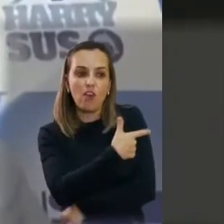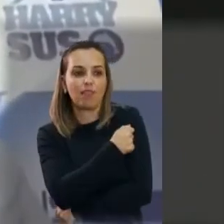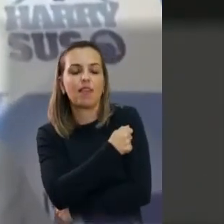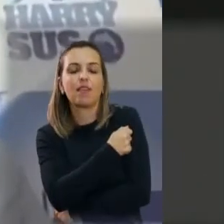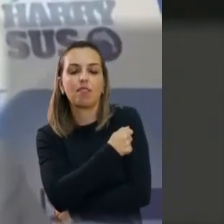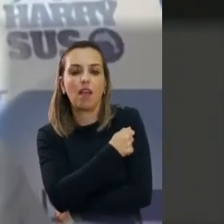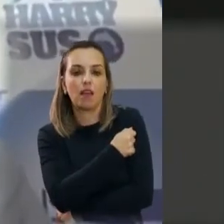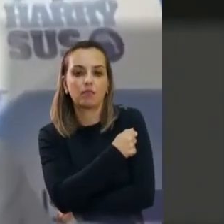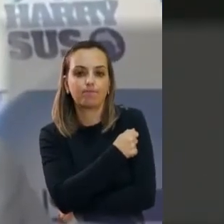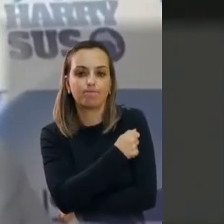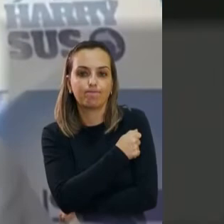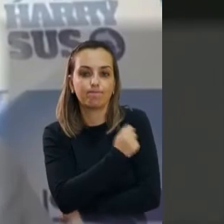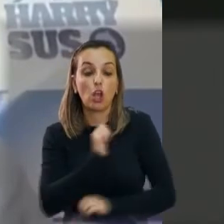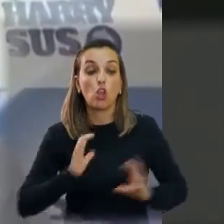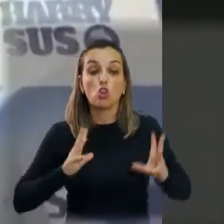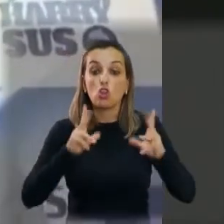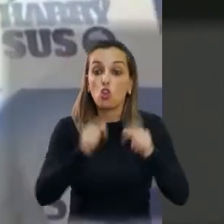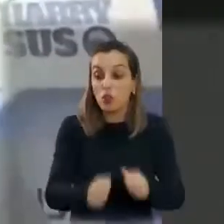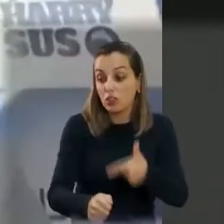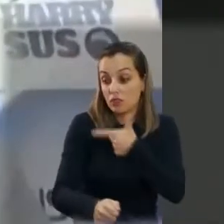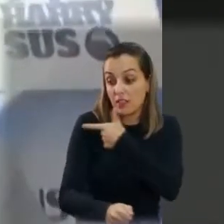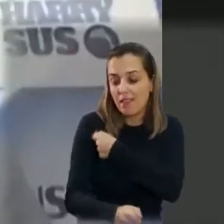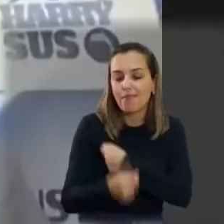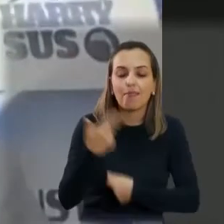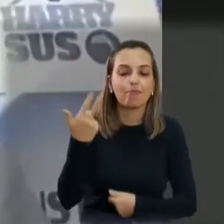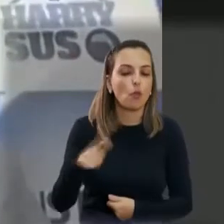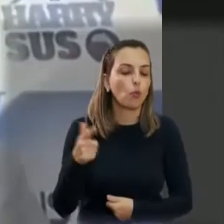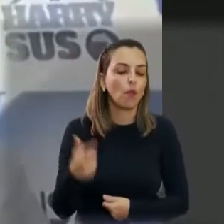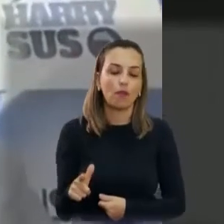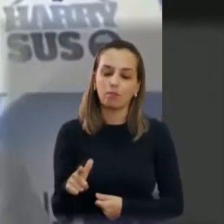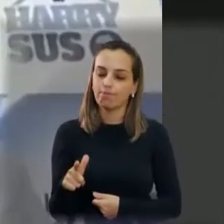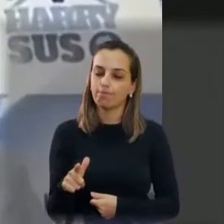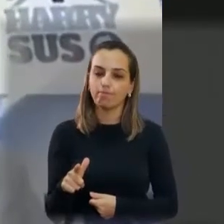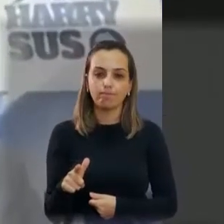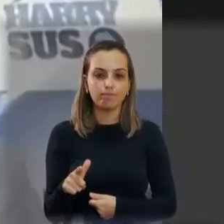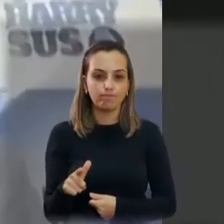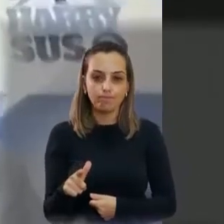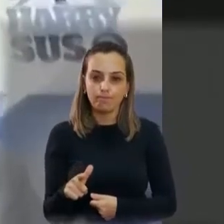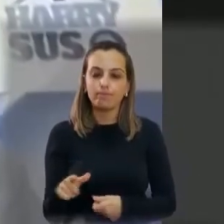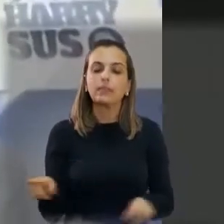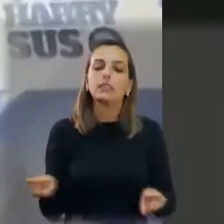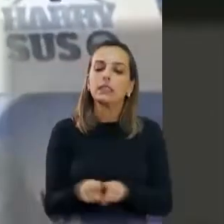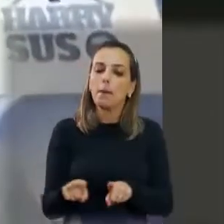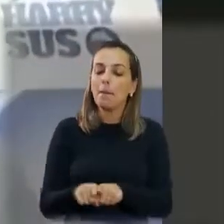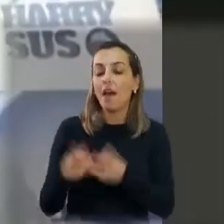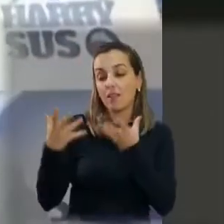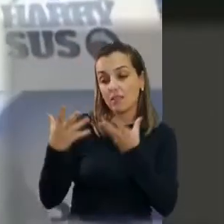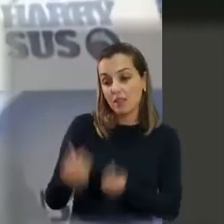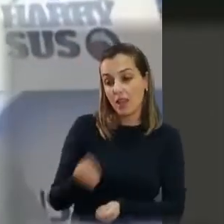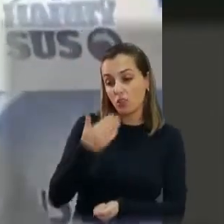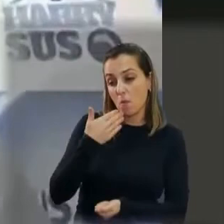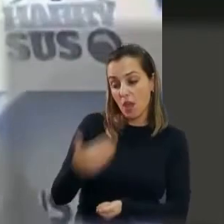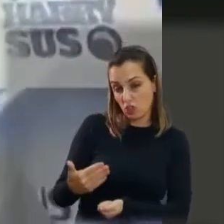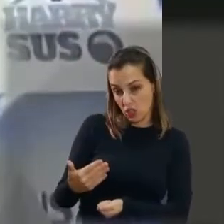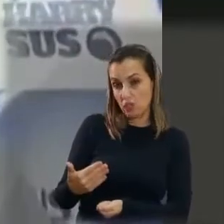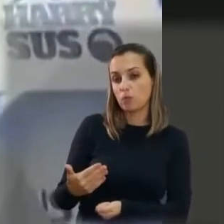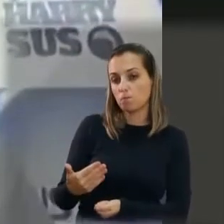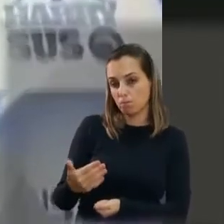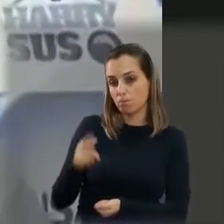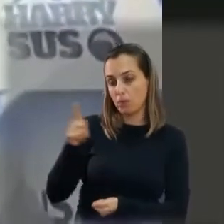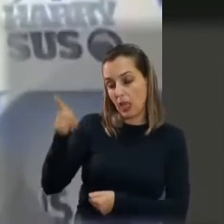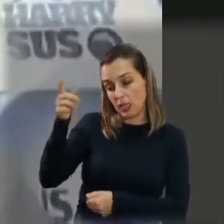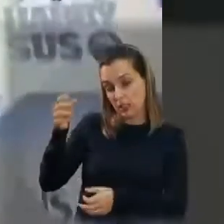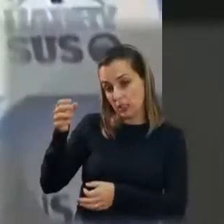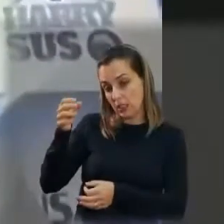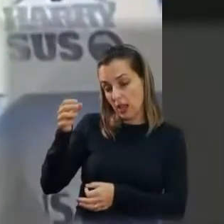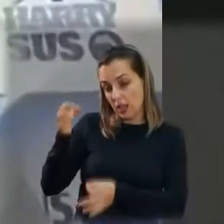Não temos vacina para todo mundo. Acato aqui o pedido do Dr. Marcos de estar mobilizando o Conselho